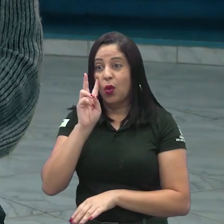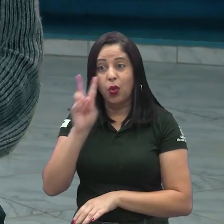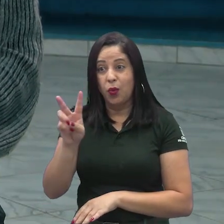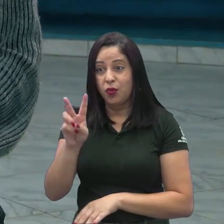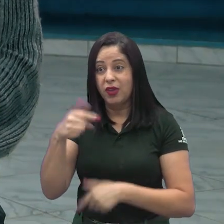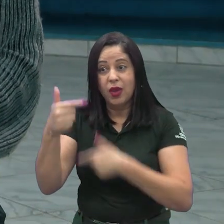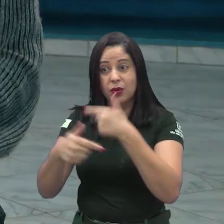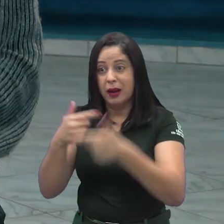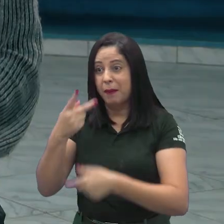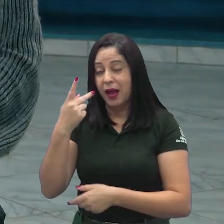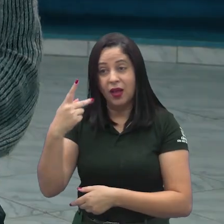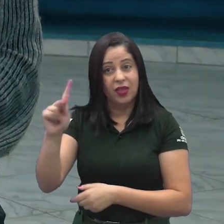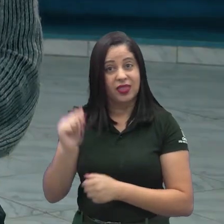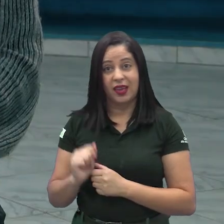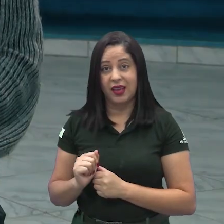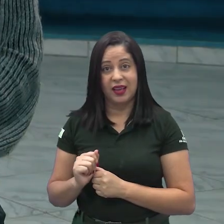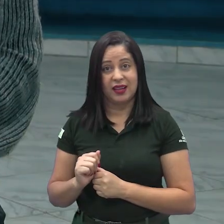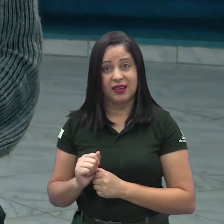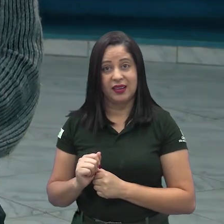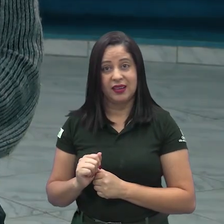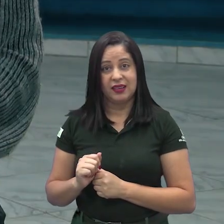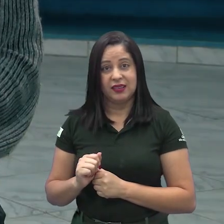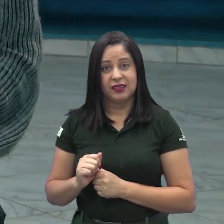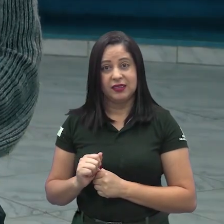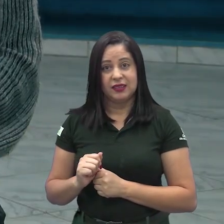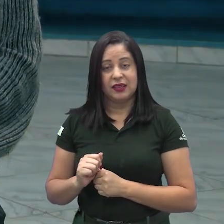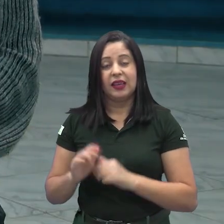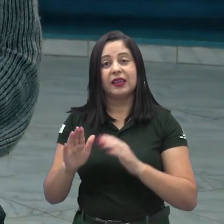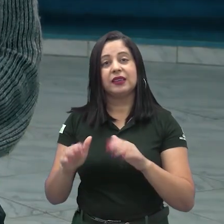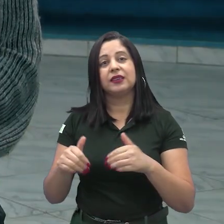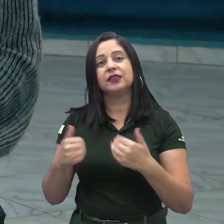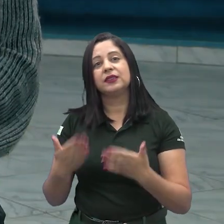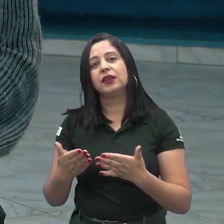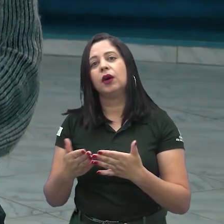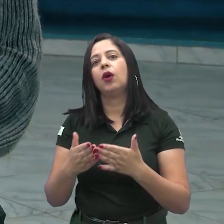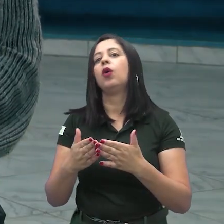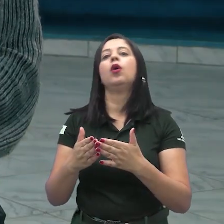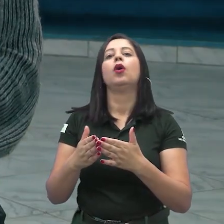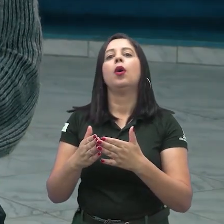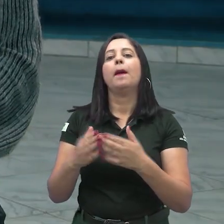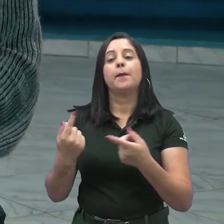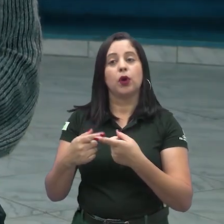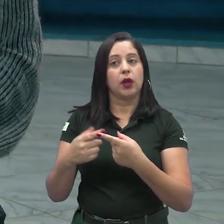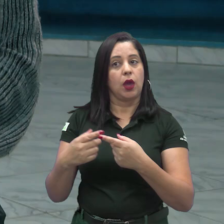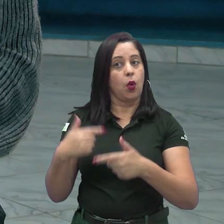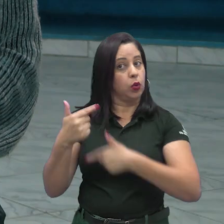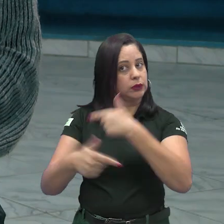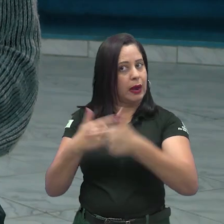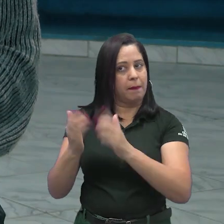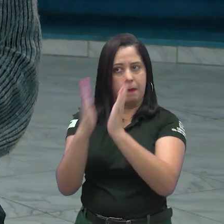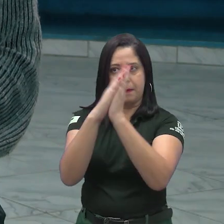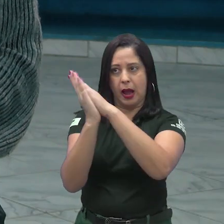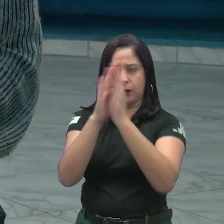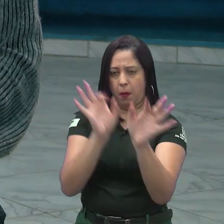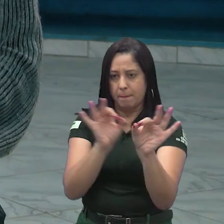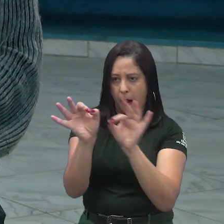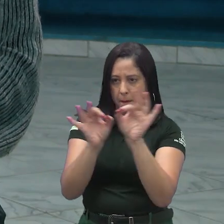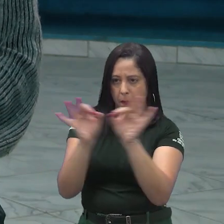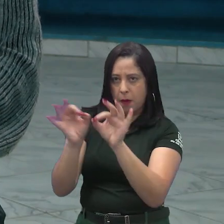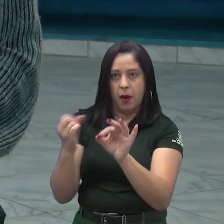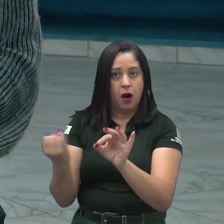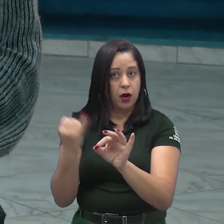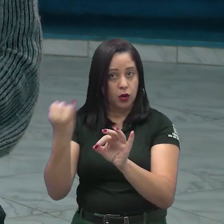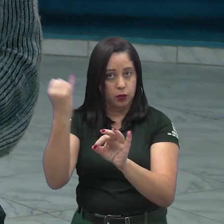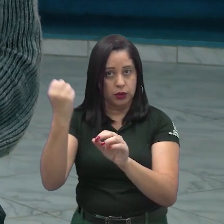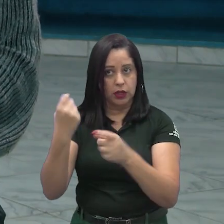dele e eu queria que esse trabalho não parasse. Esse trabalho de fazer os bonecos é uma coisa muito importante.